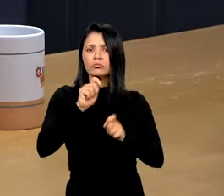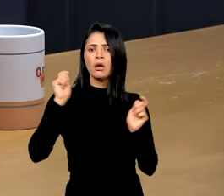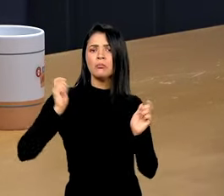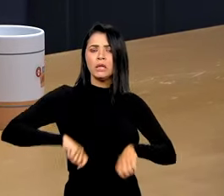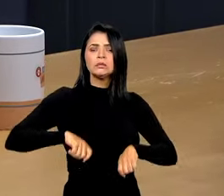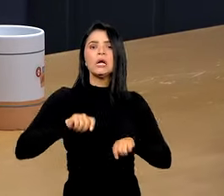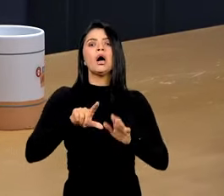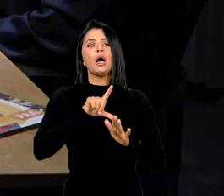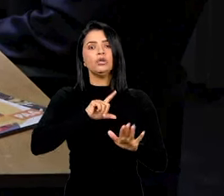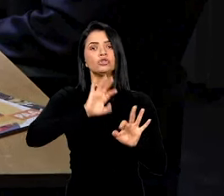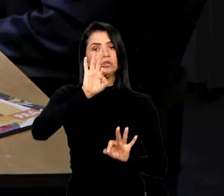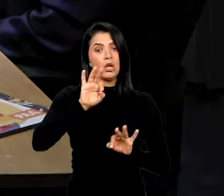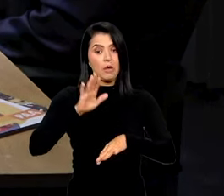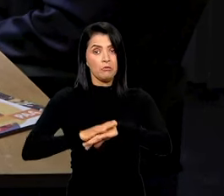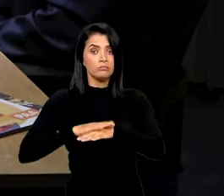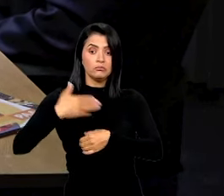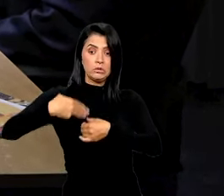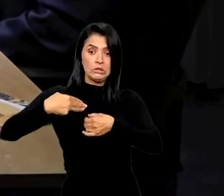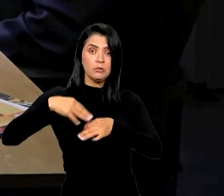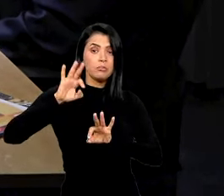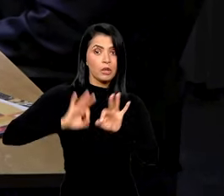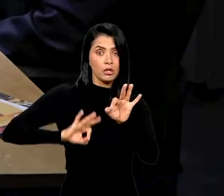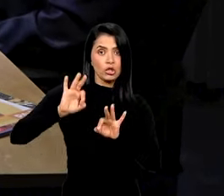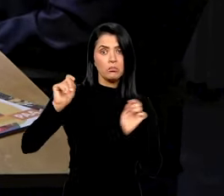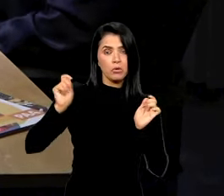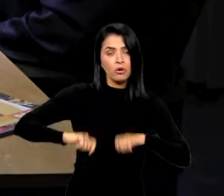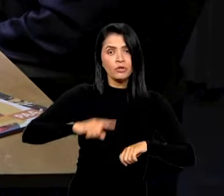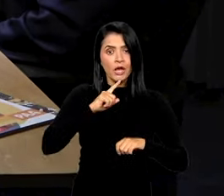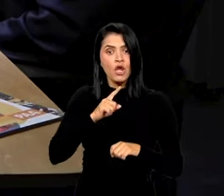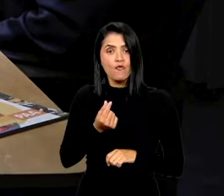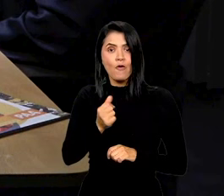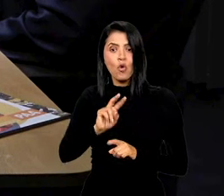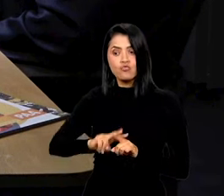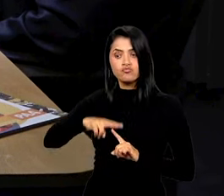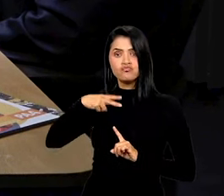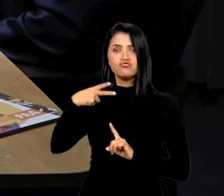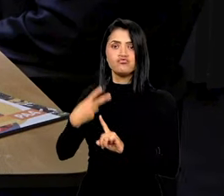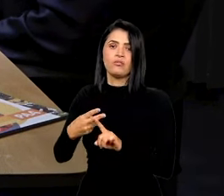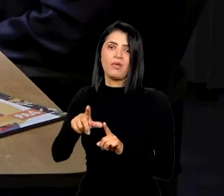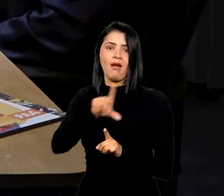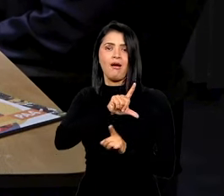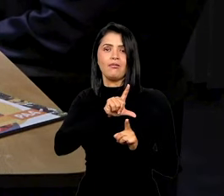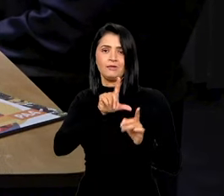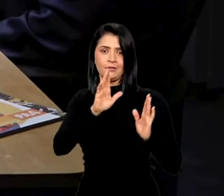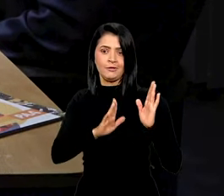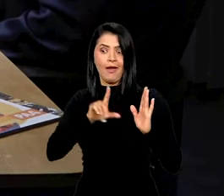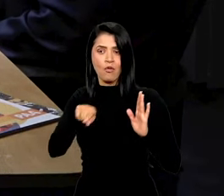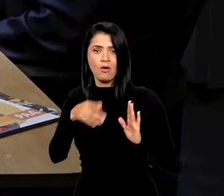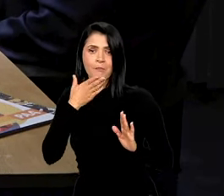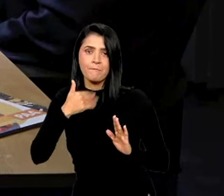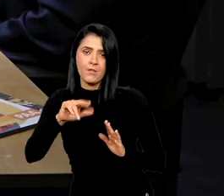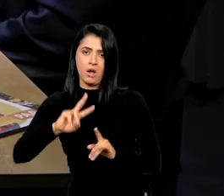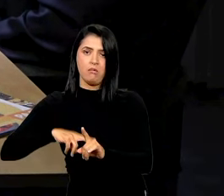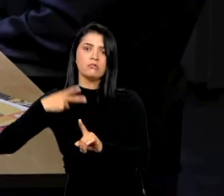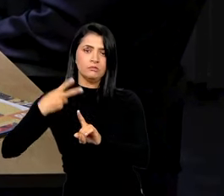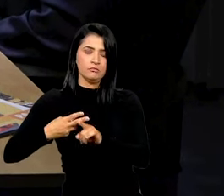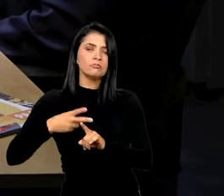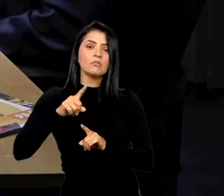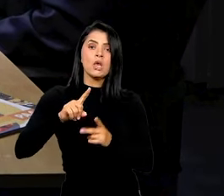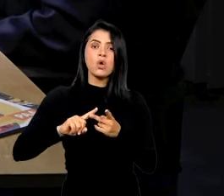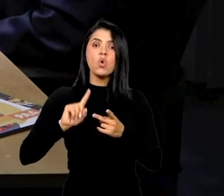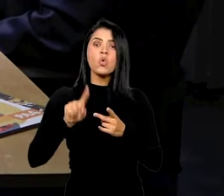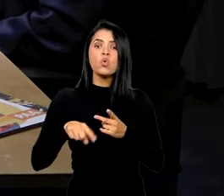dos municípios e em valor superior ao dobro do repassado no período anterior. Segundo, resgatar o funcionamento